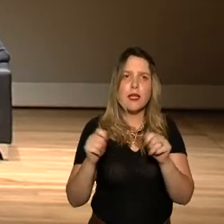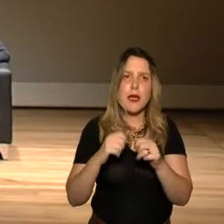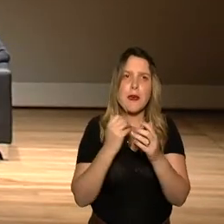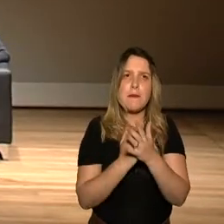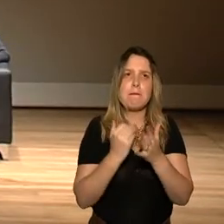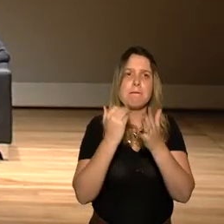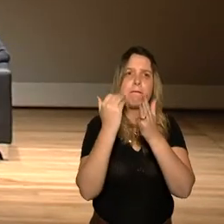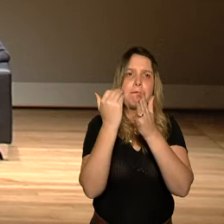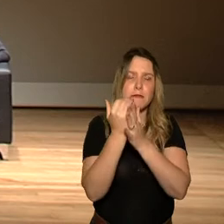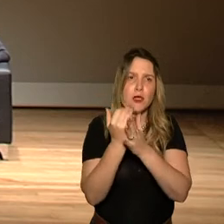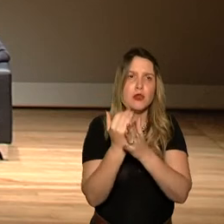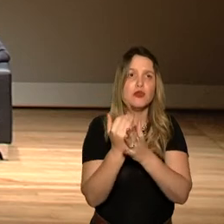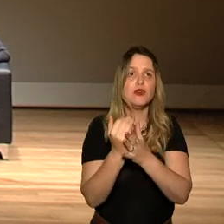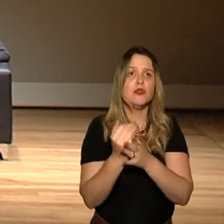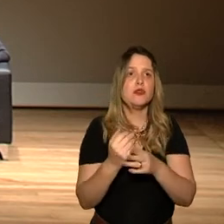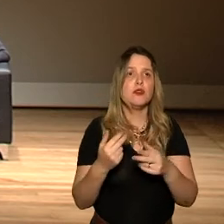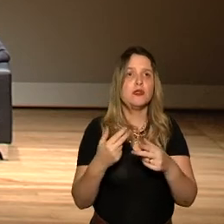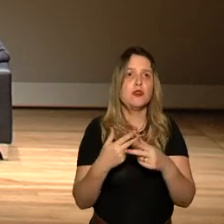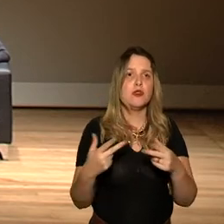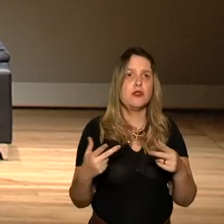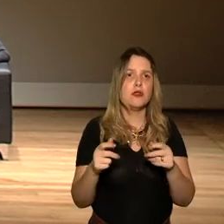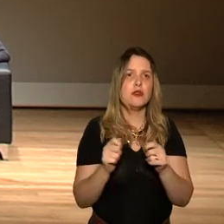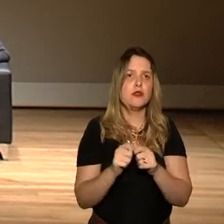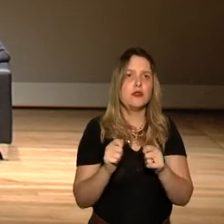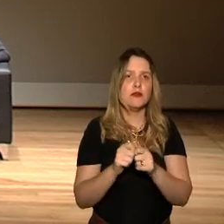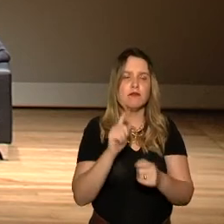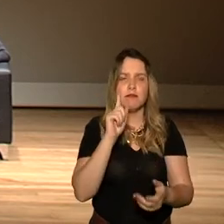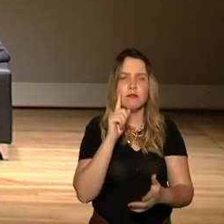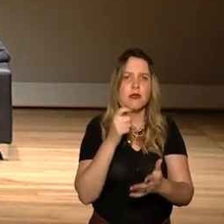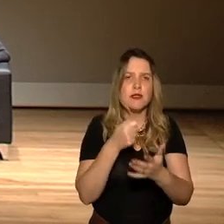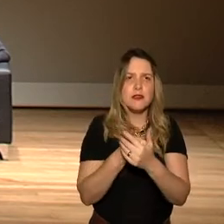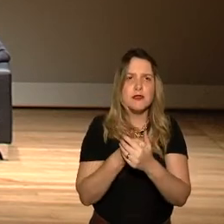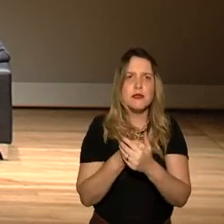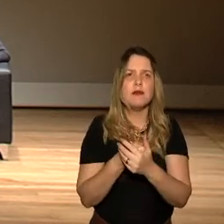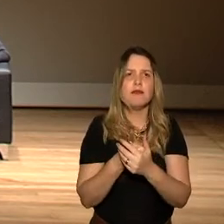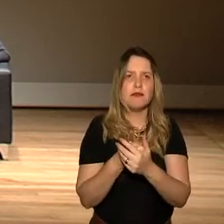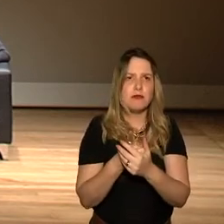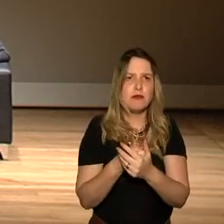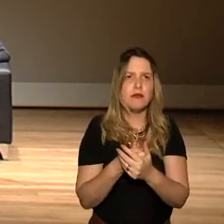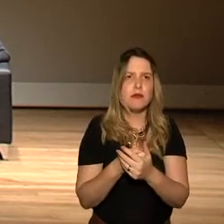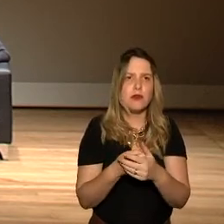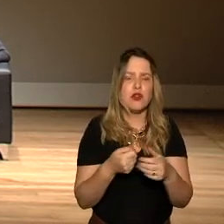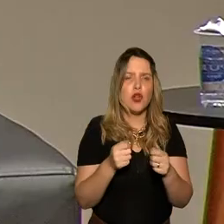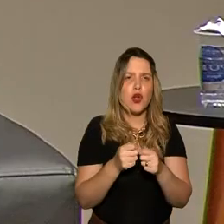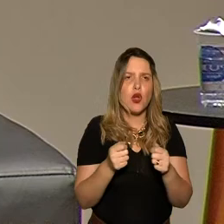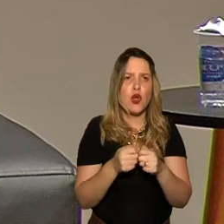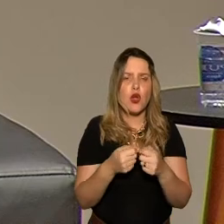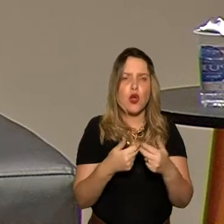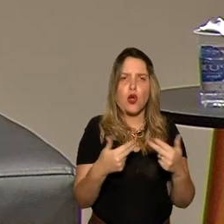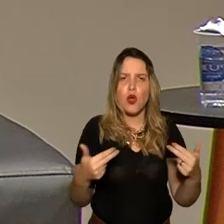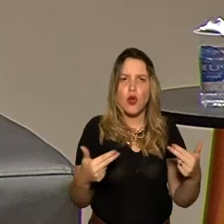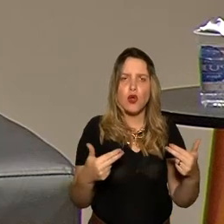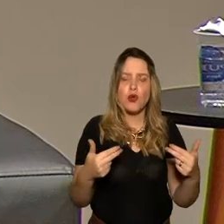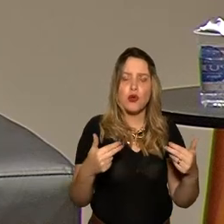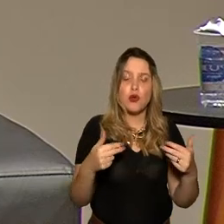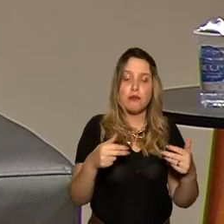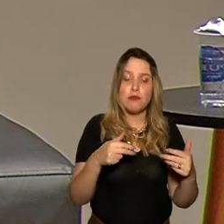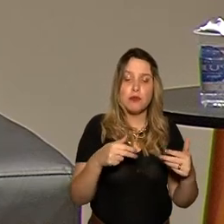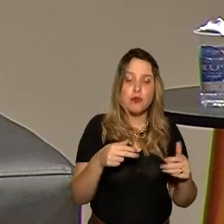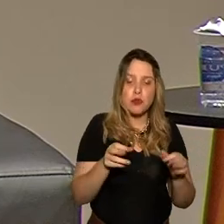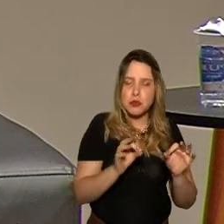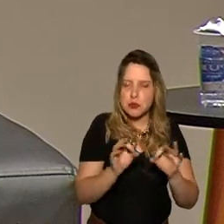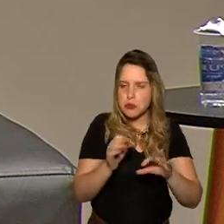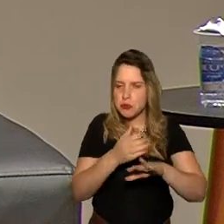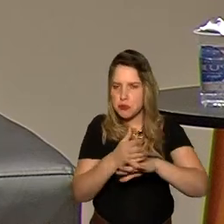a saber desses públicos em função de cifras numéricas em função de fotografias que